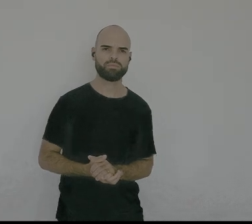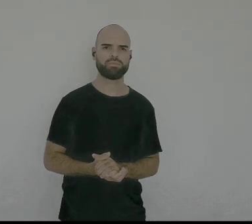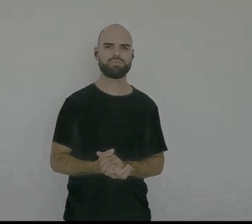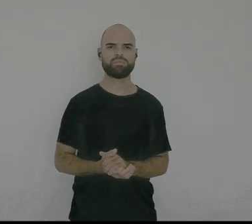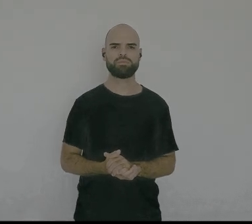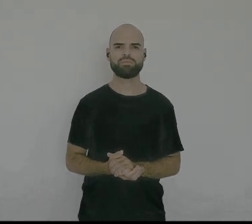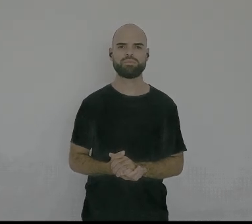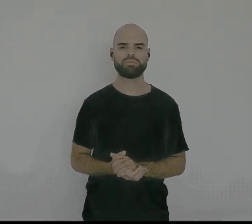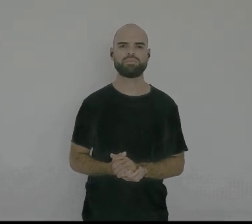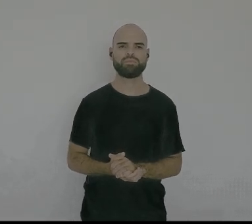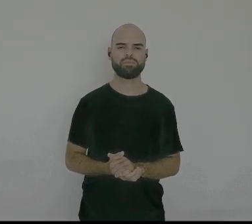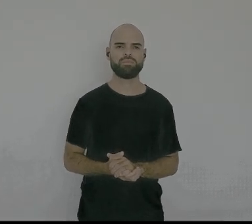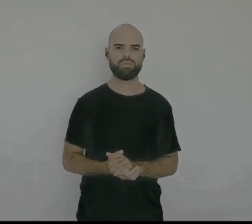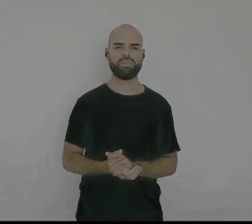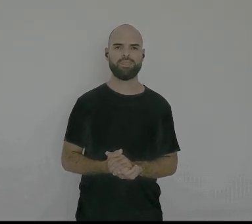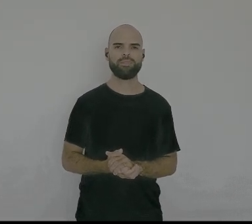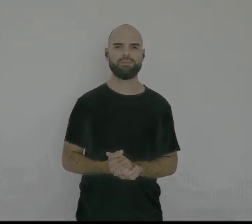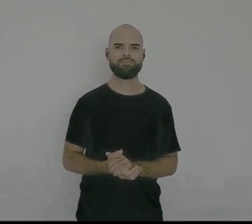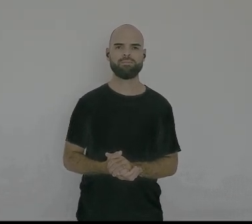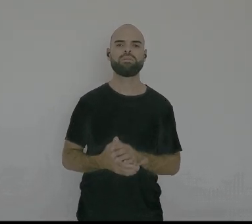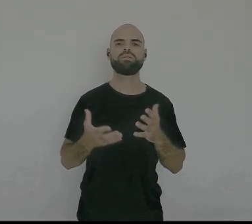da interdependência.